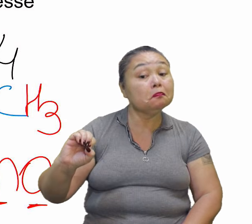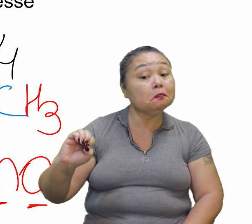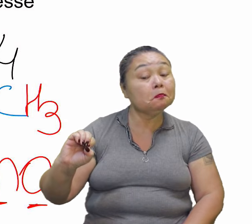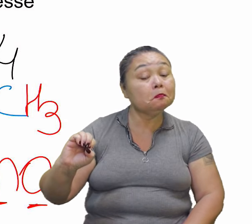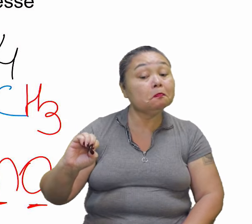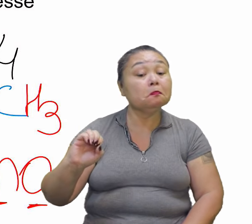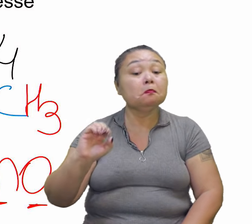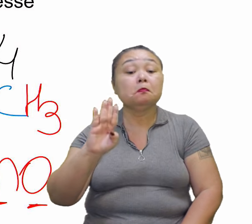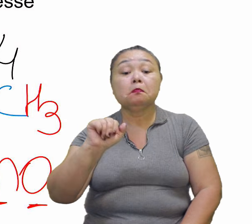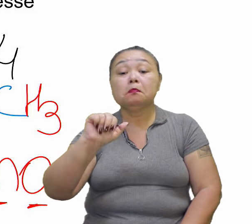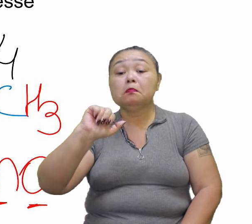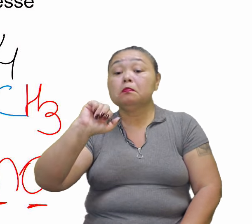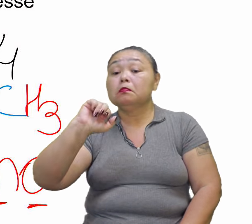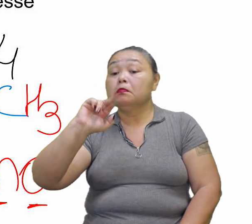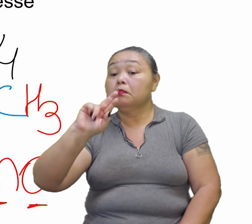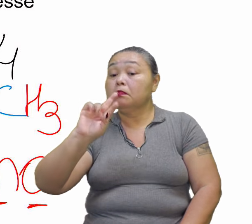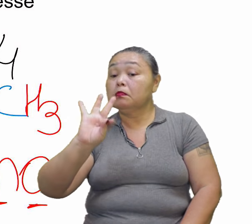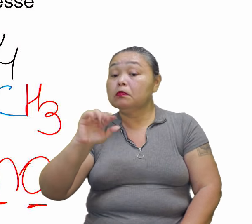Então, fica